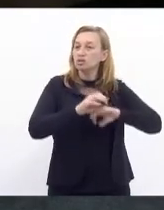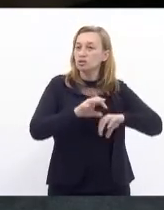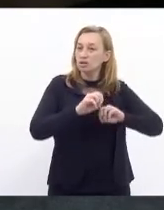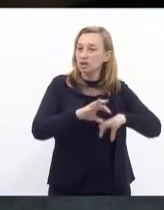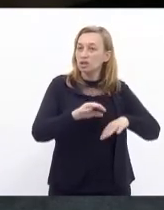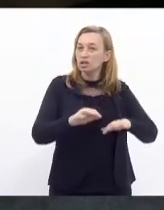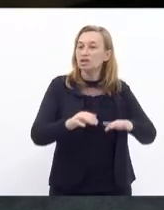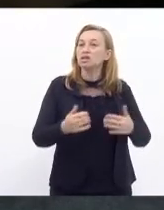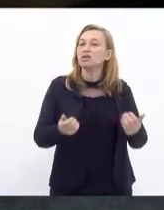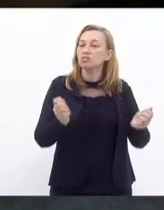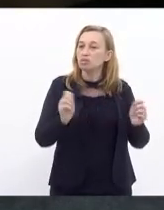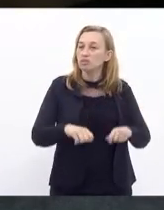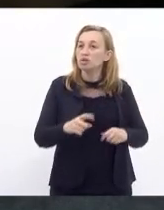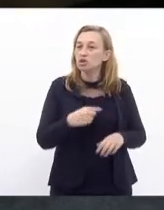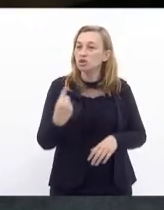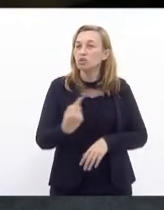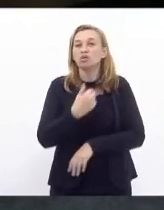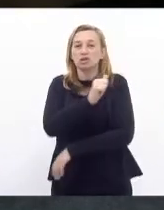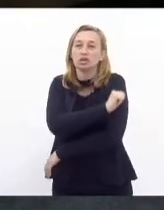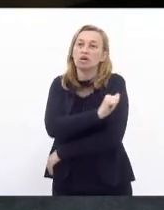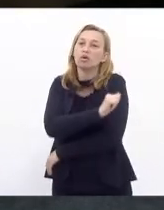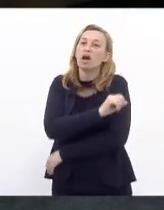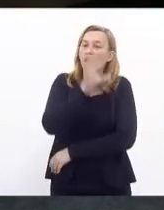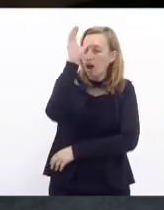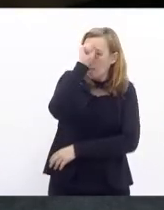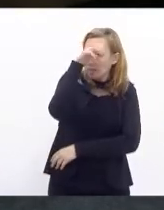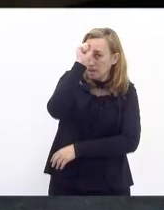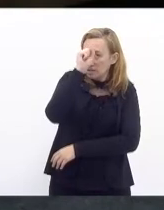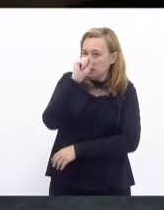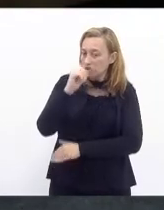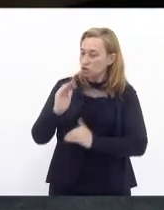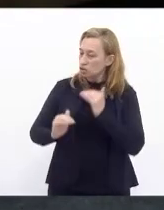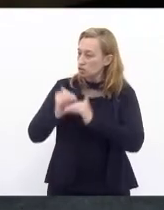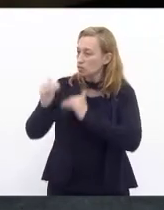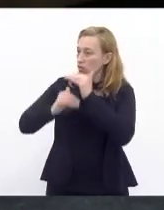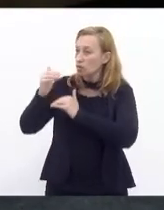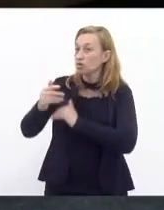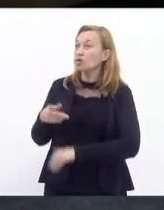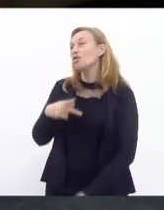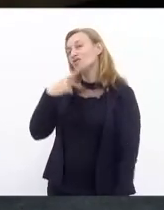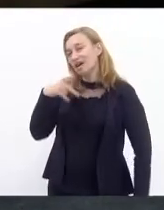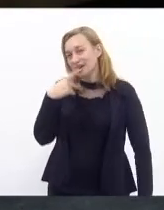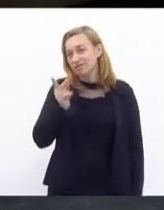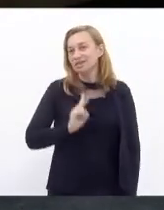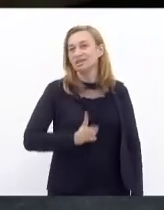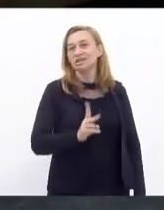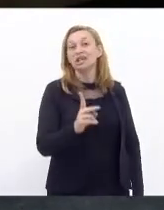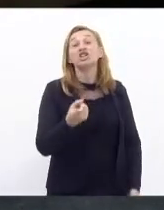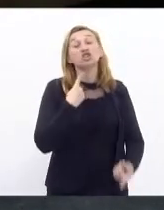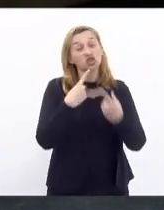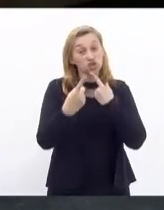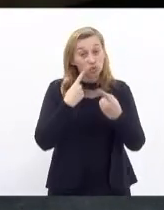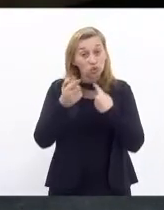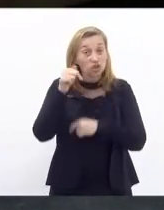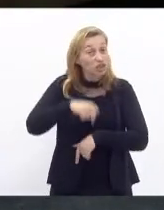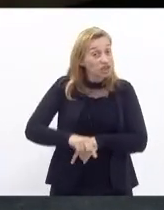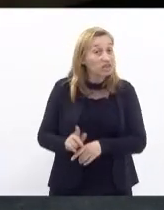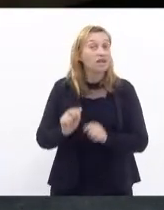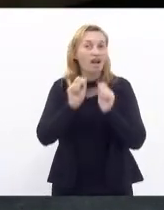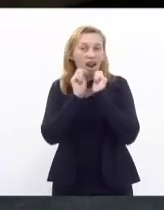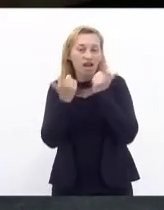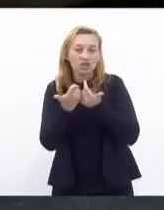tanto possibilita que os nossos alunos aprendam, voem alto e, como eu venho falando, a gente discute muito aqui na Alerj